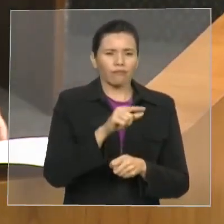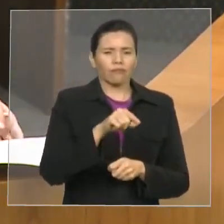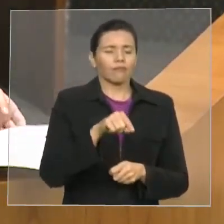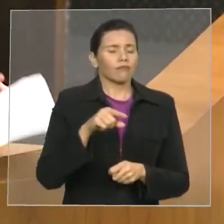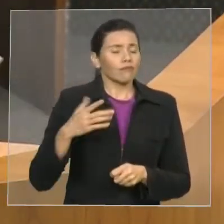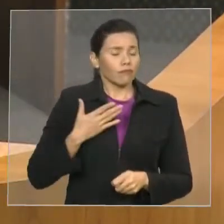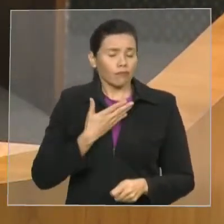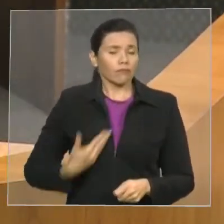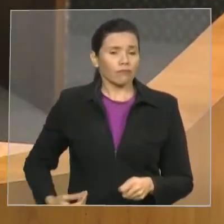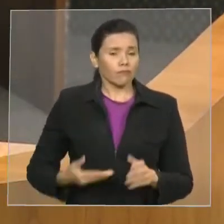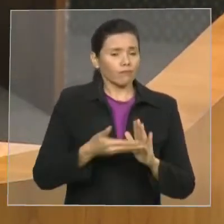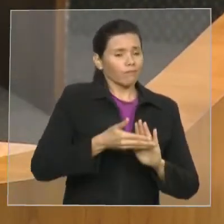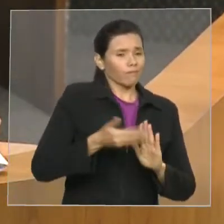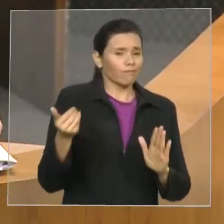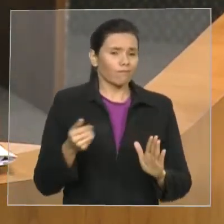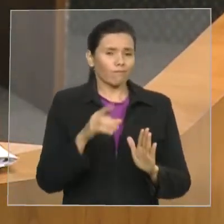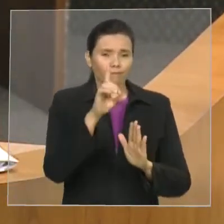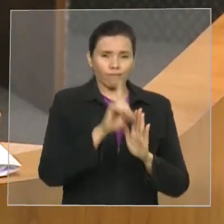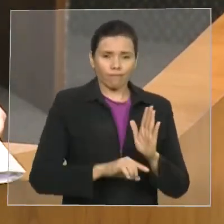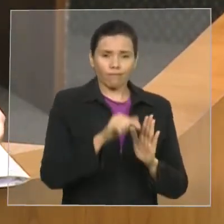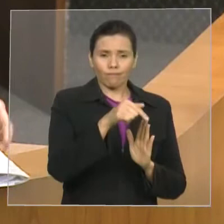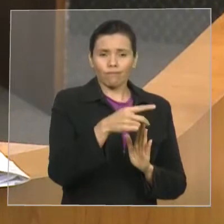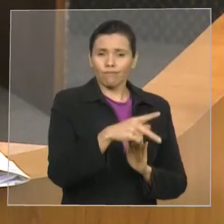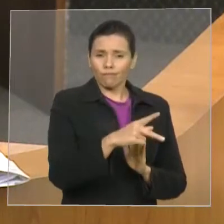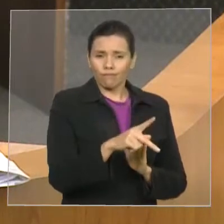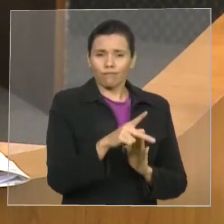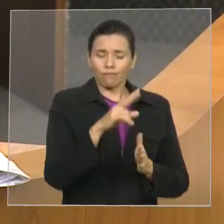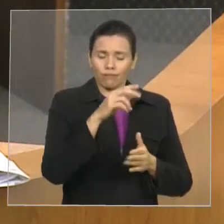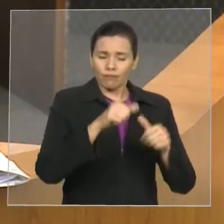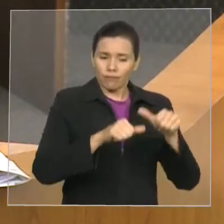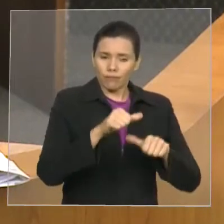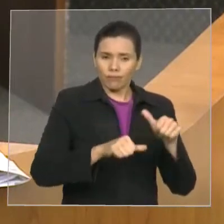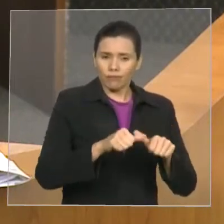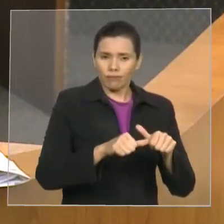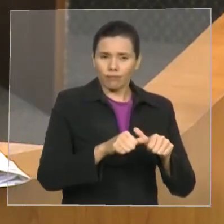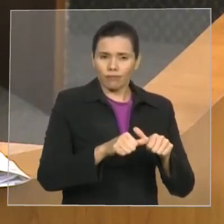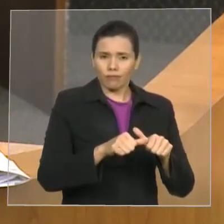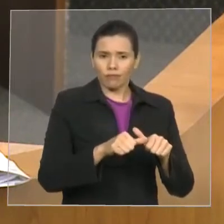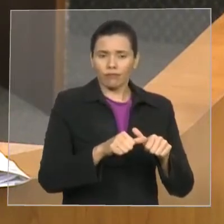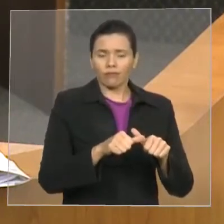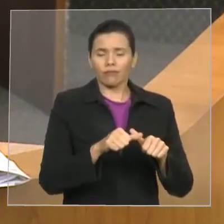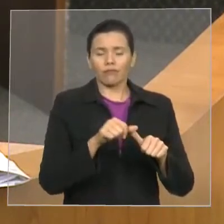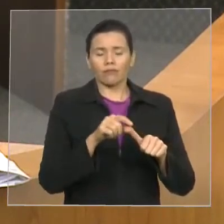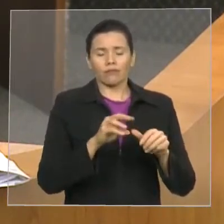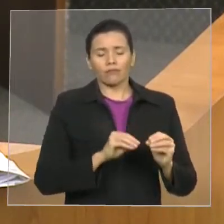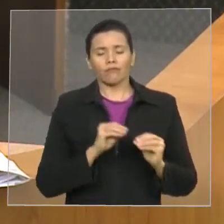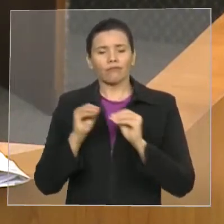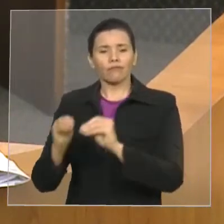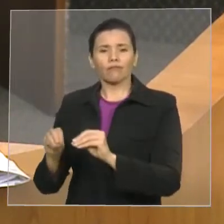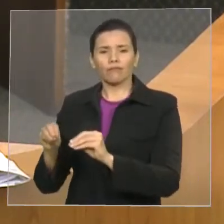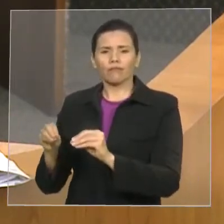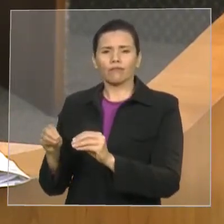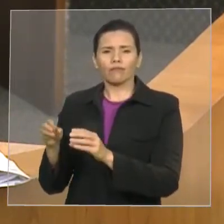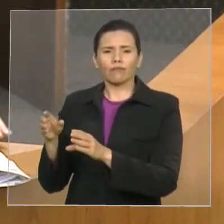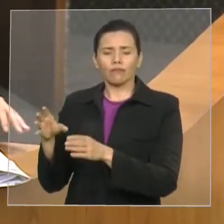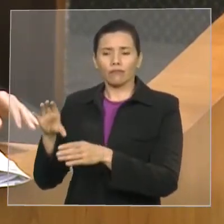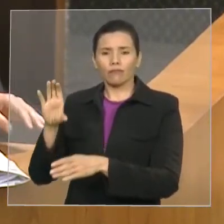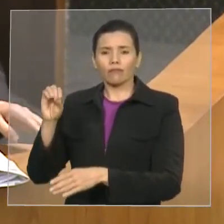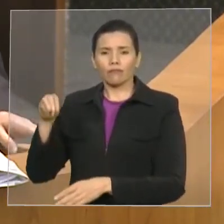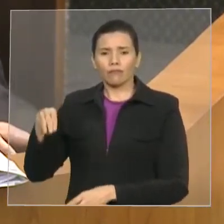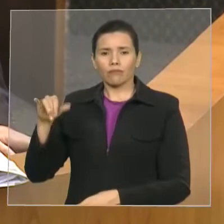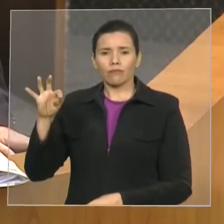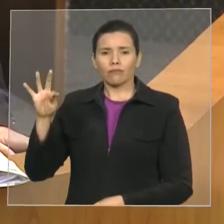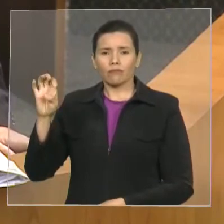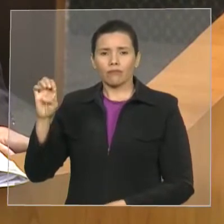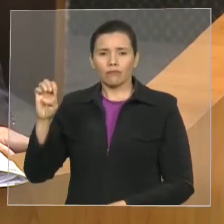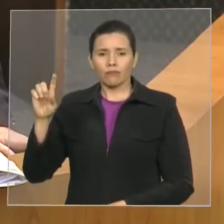emenda modificativa a essa medida provisória na reunião da Comissão de Constituição e Justiça hoje, para que a Assembleia Legislativa do Estado do